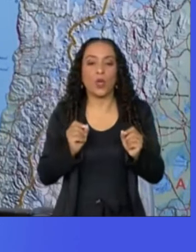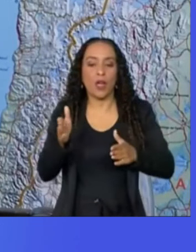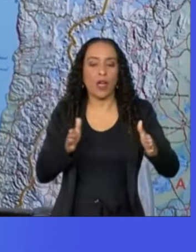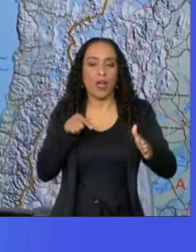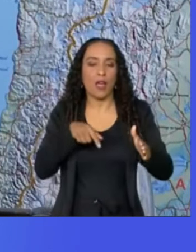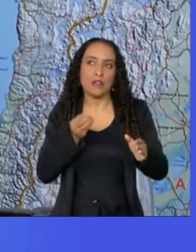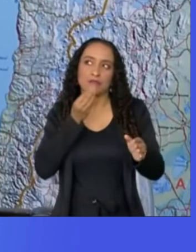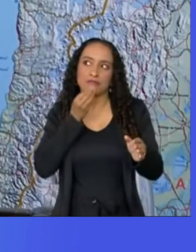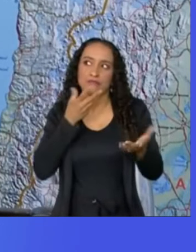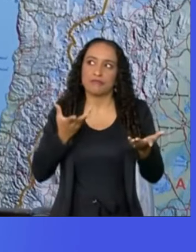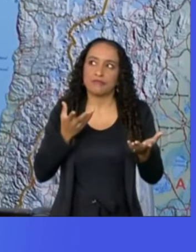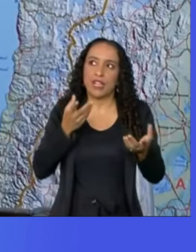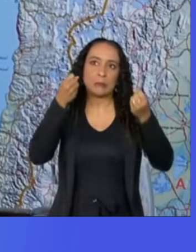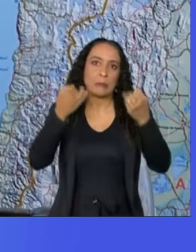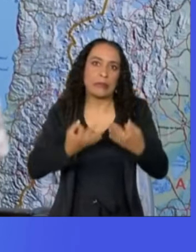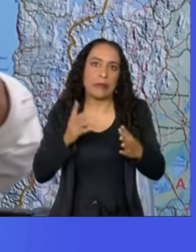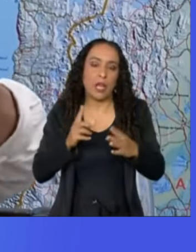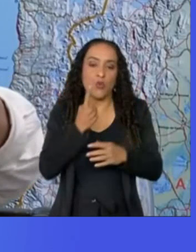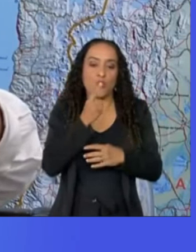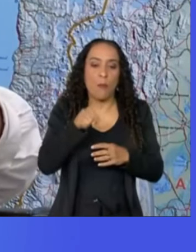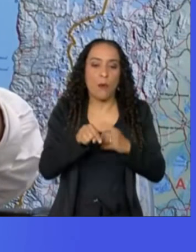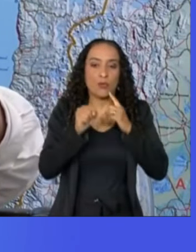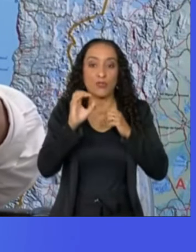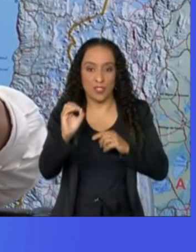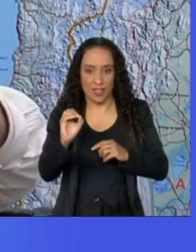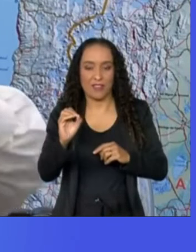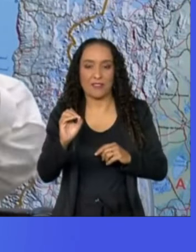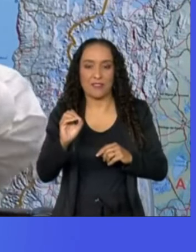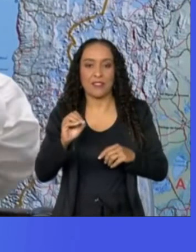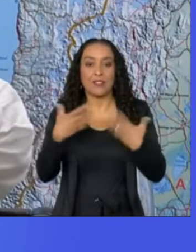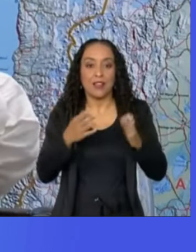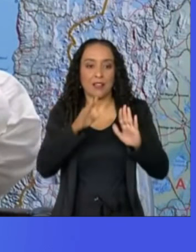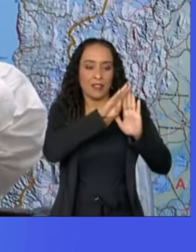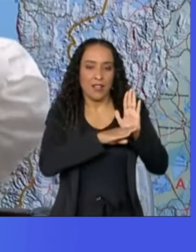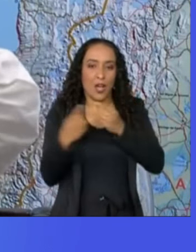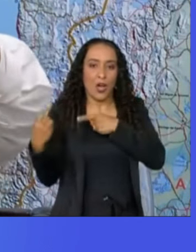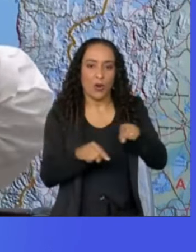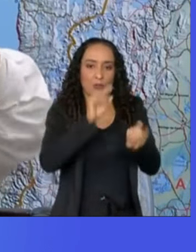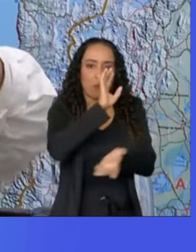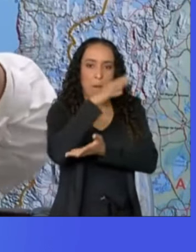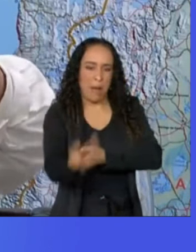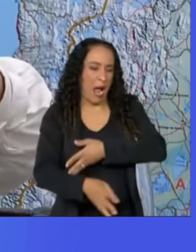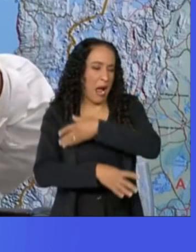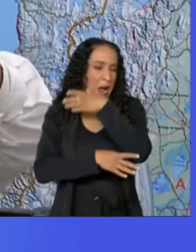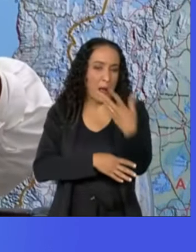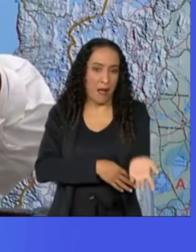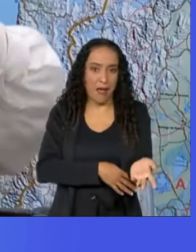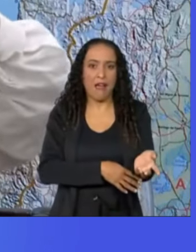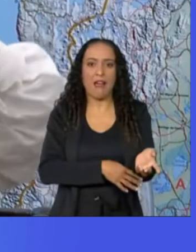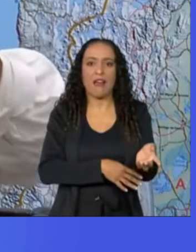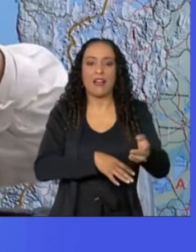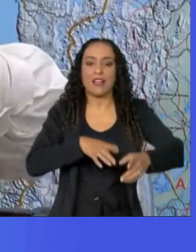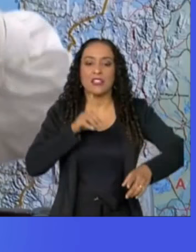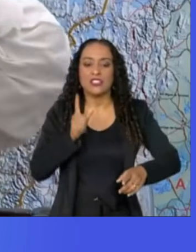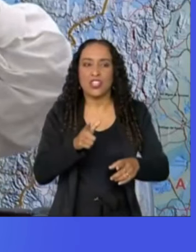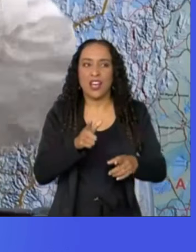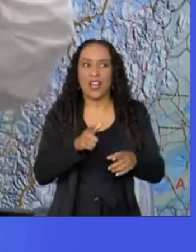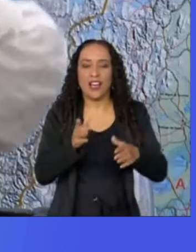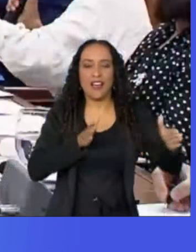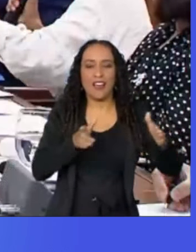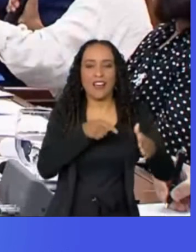Poderíamos dizer eh 1.0 o plano de combate a desmatamento Nós já estamos Herman na versão